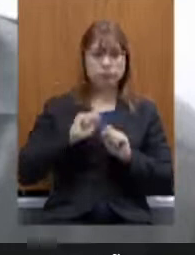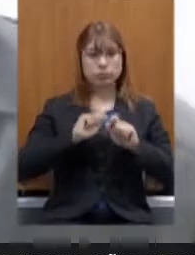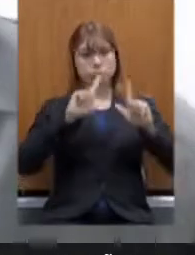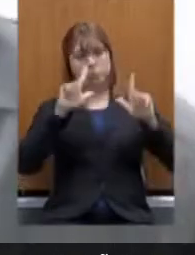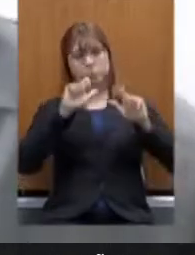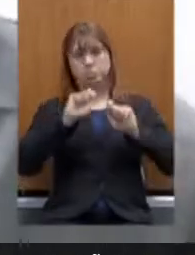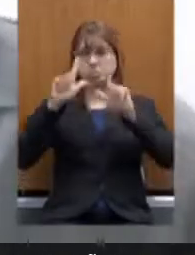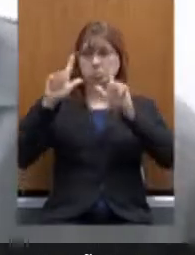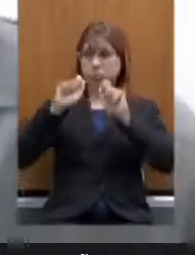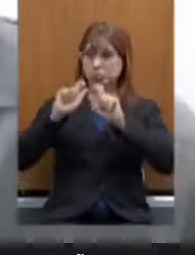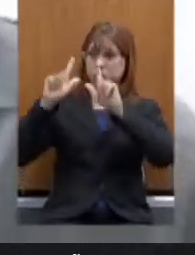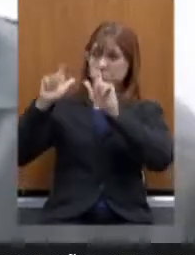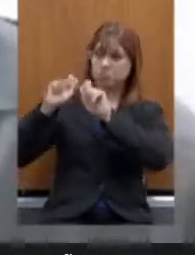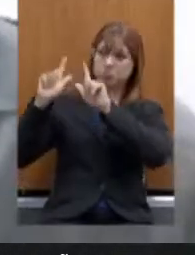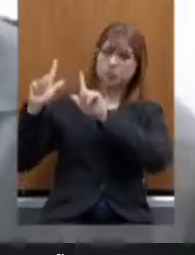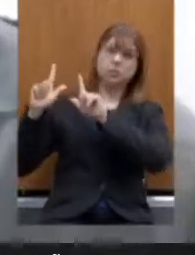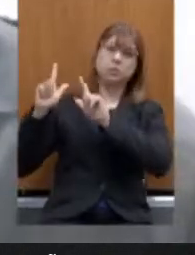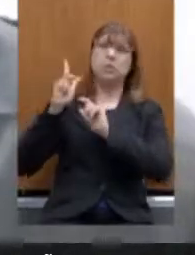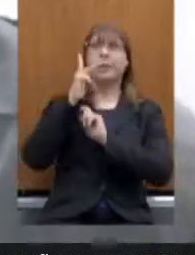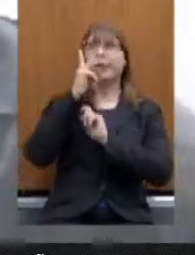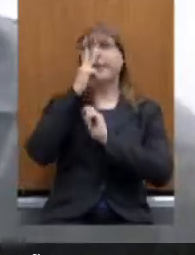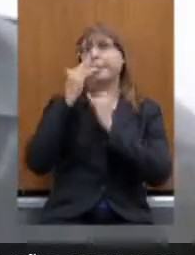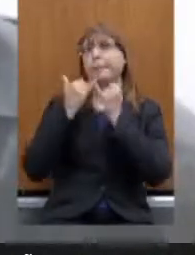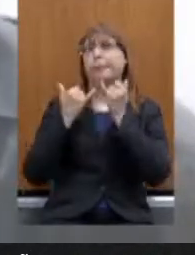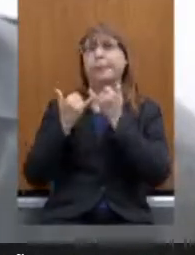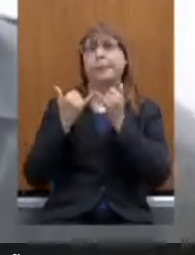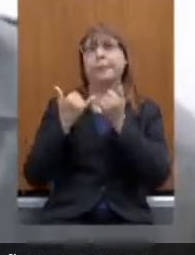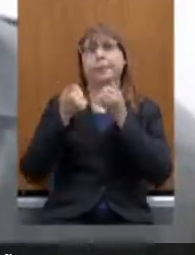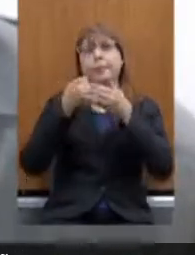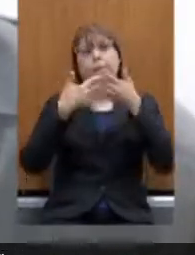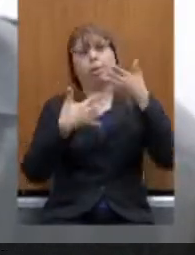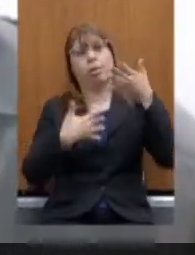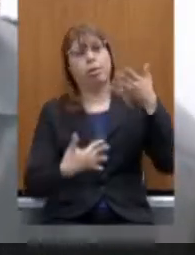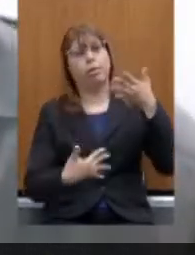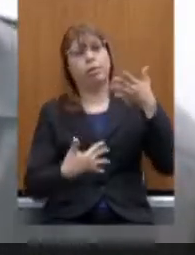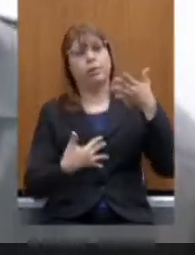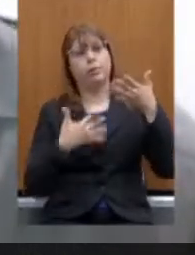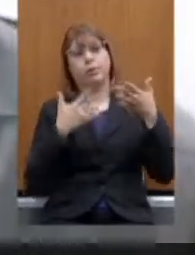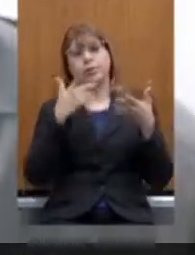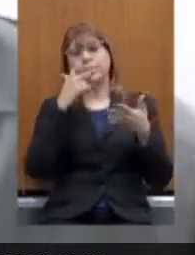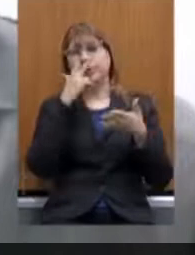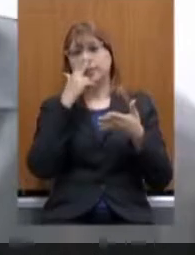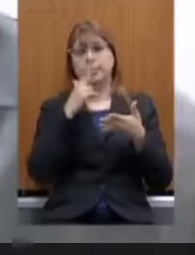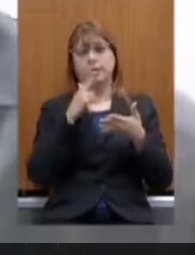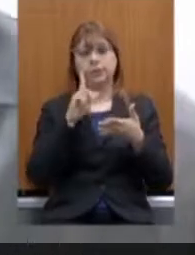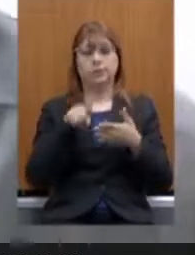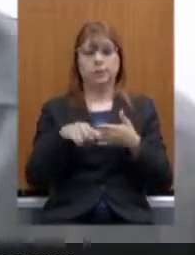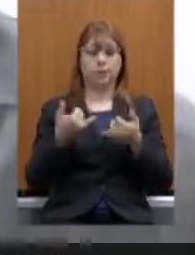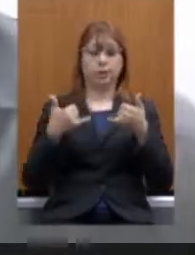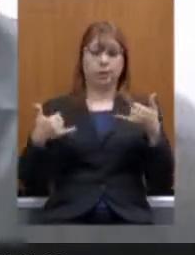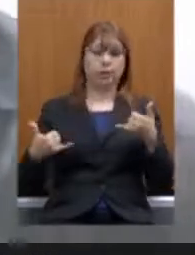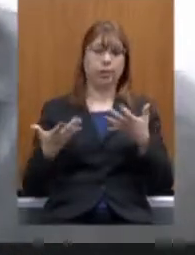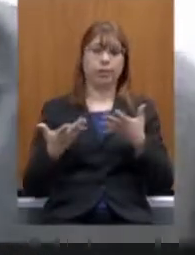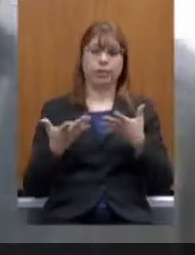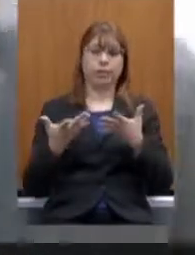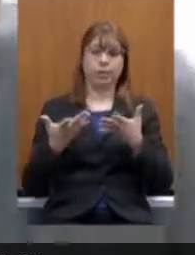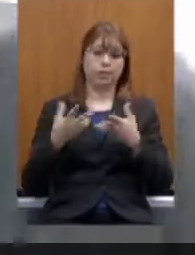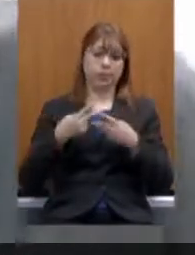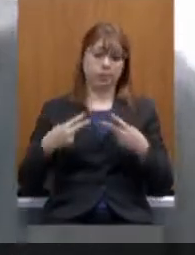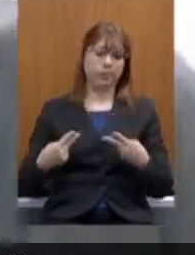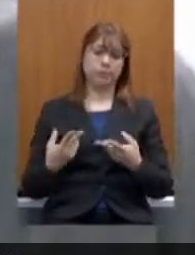pontos que mais parecia uma manual de eletrodomésticos e se